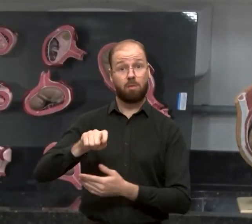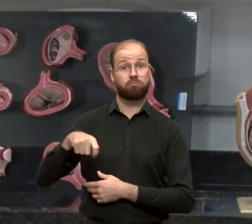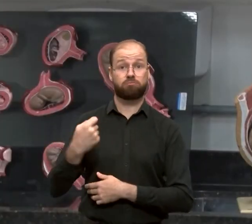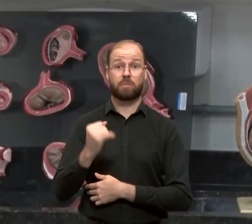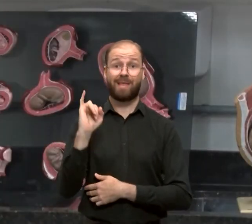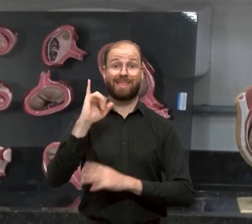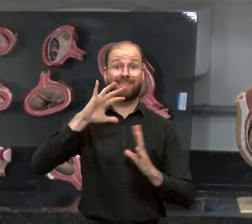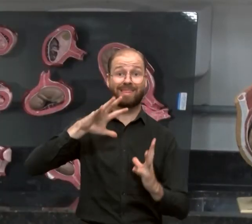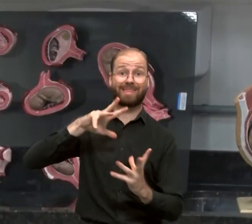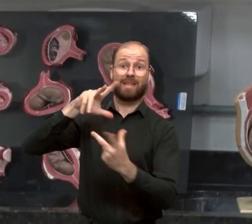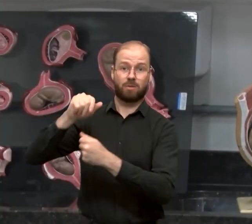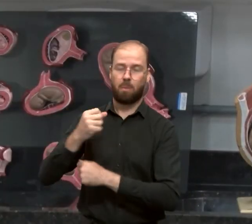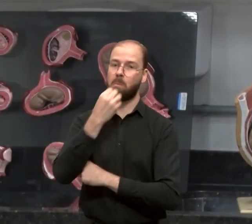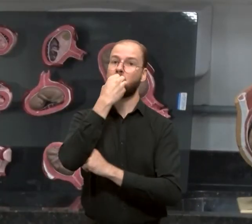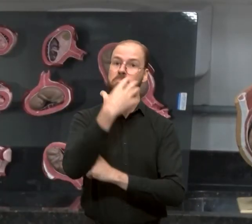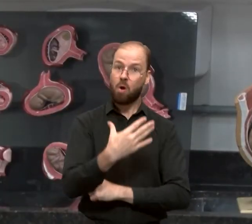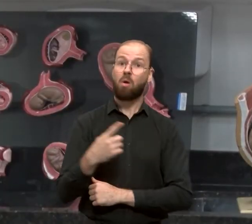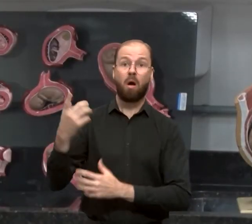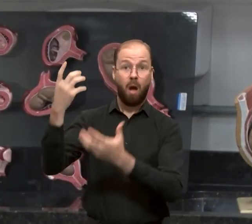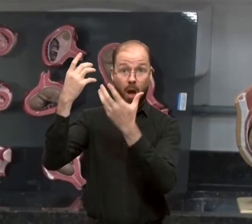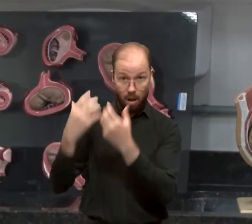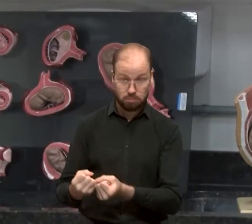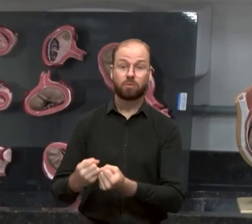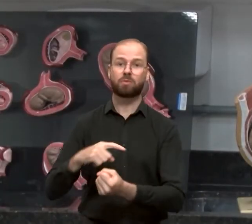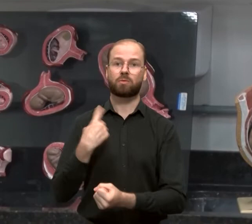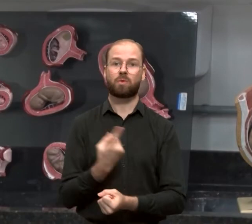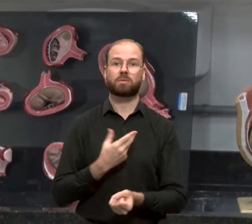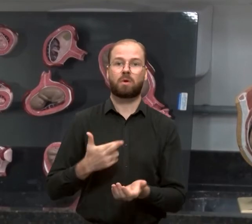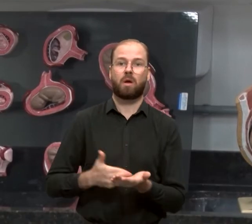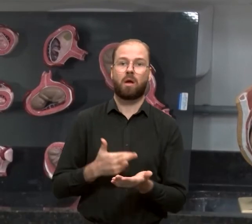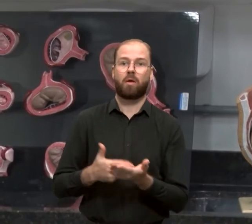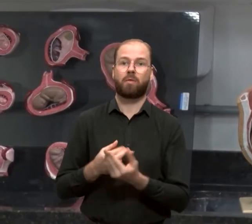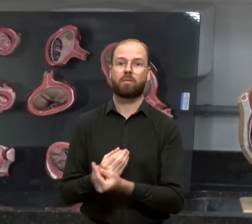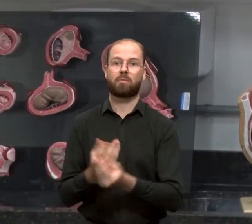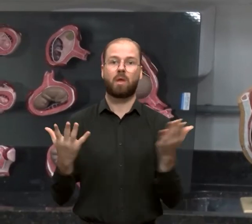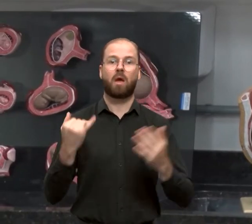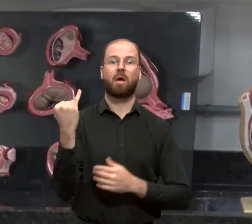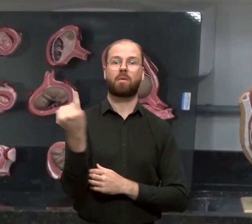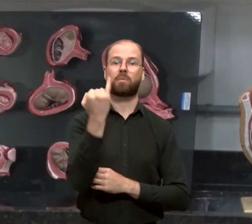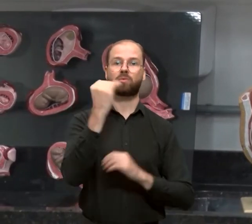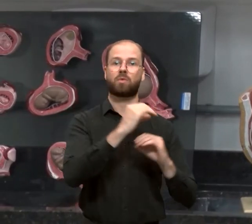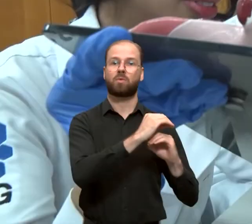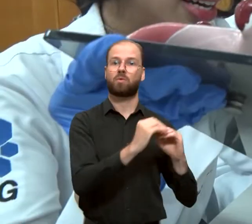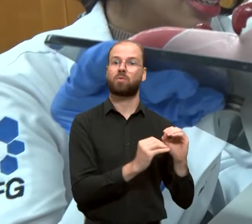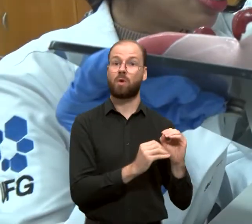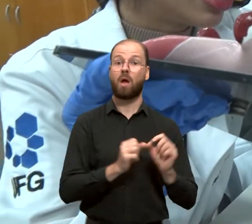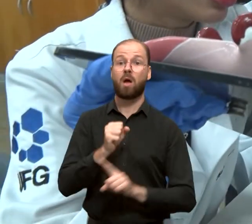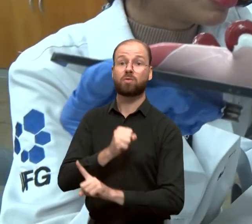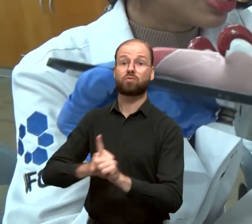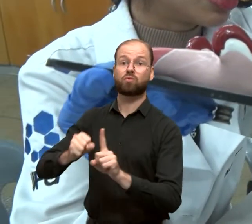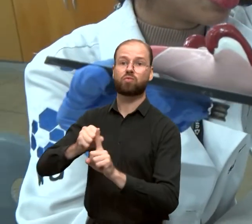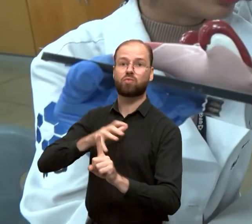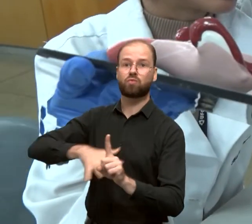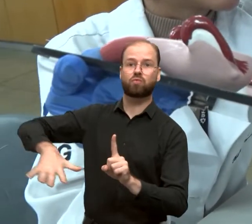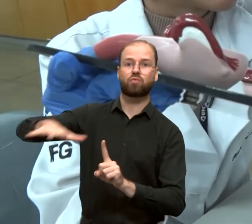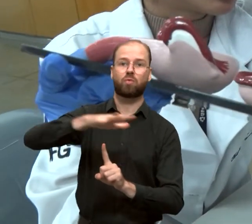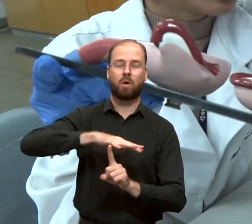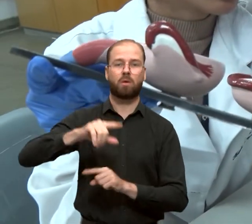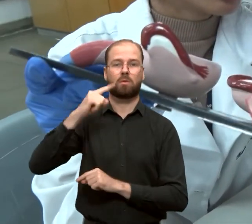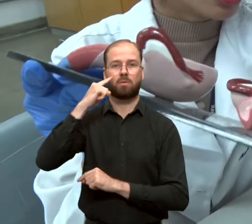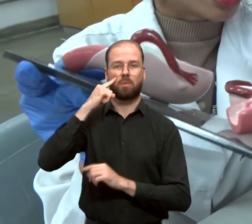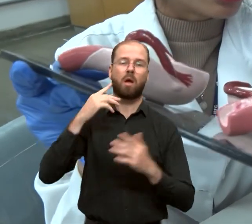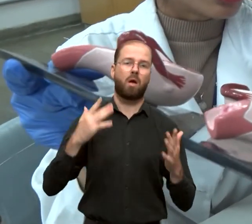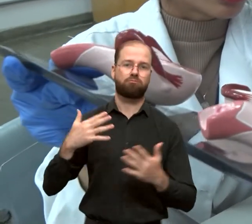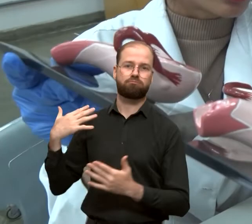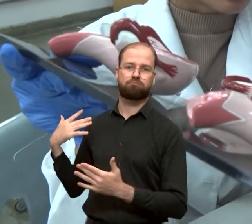foi muito bom, né, a gente ter esse aceite. Então, a gente traz aí uma importância da UFG para a sociedade, né, em anos de tanto sucateamento, né, do